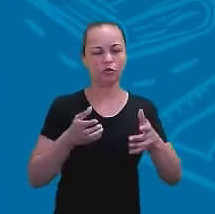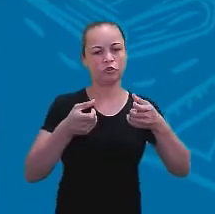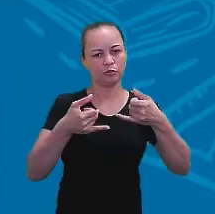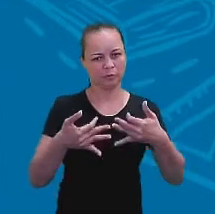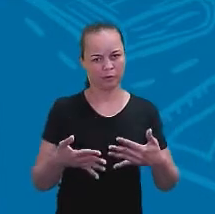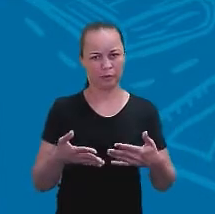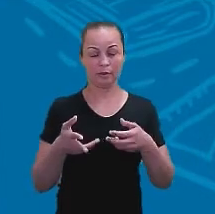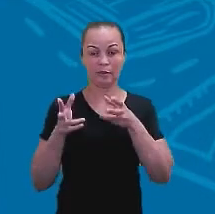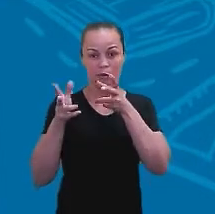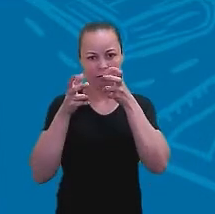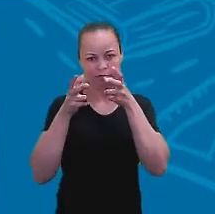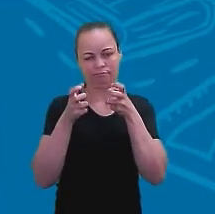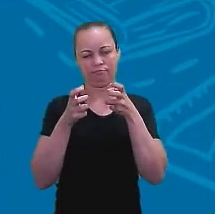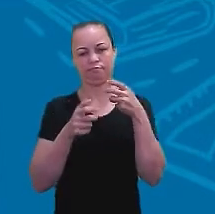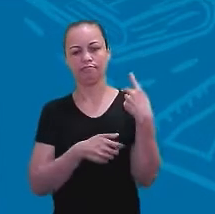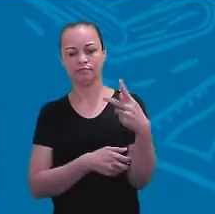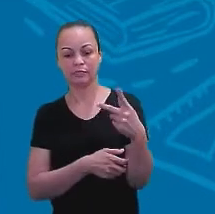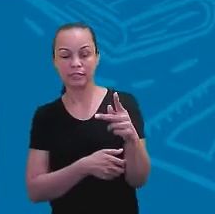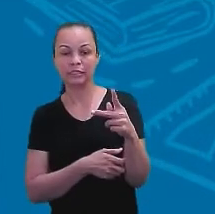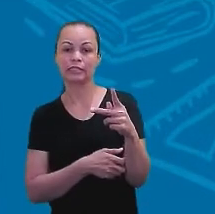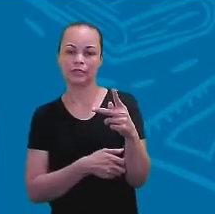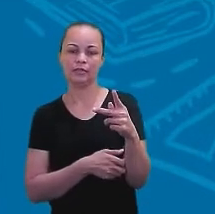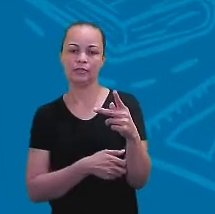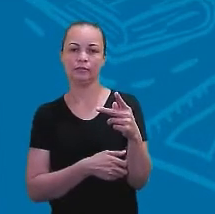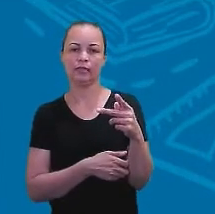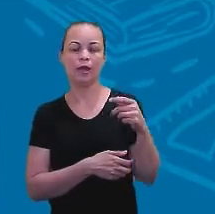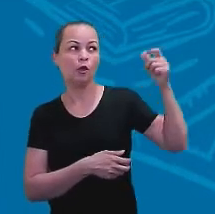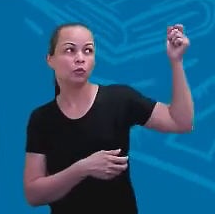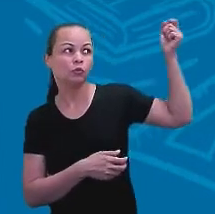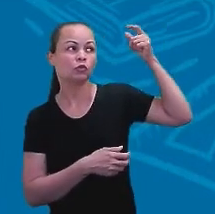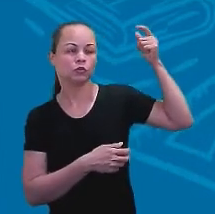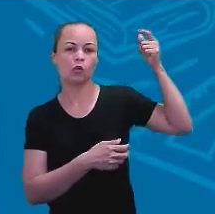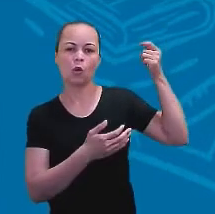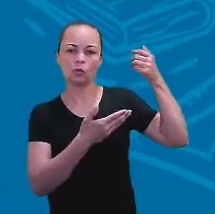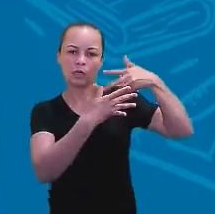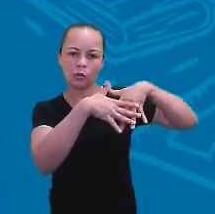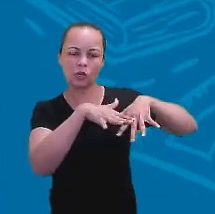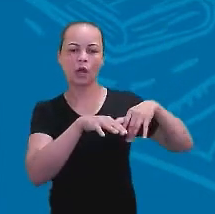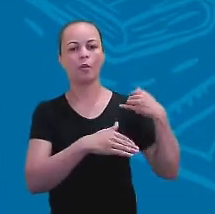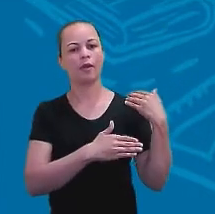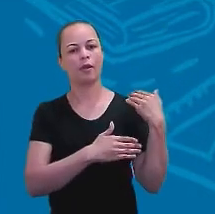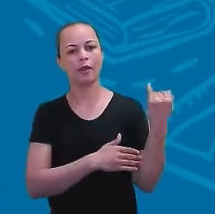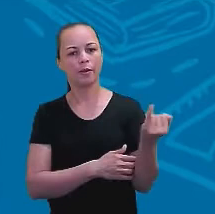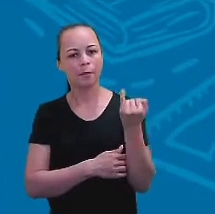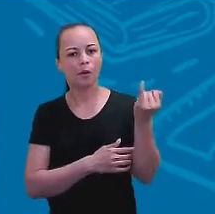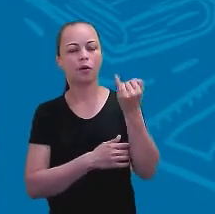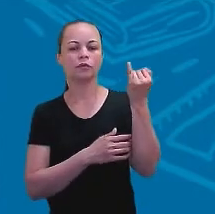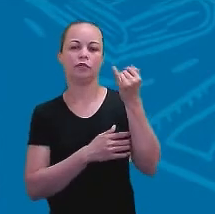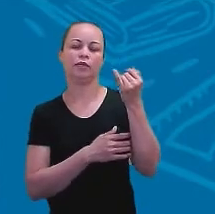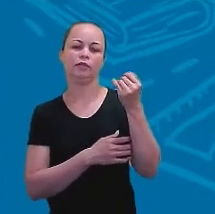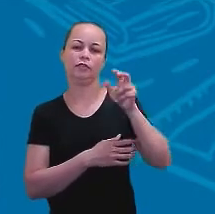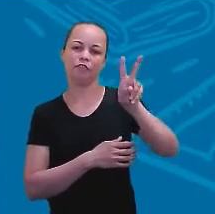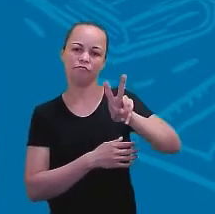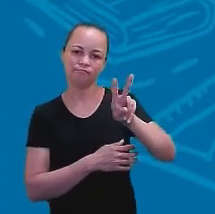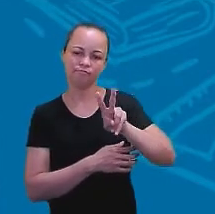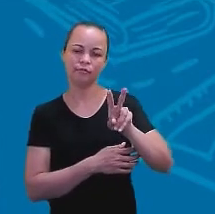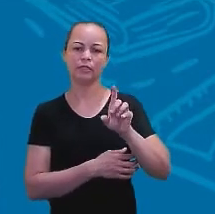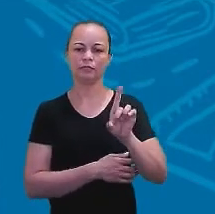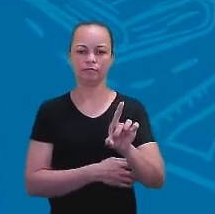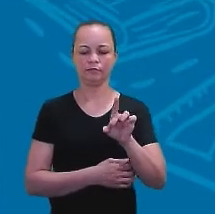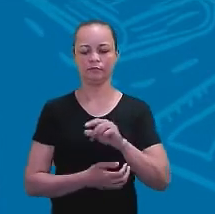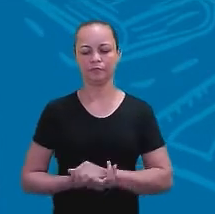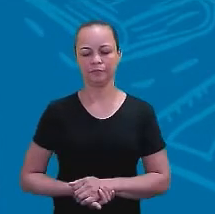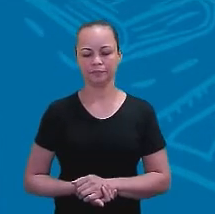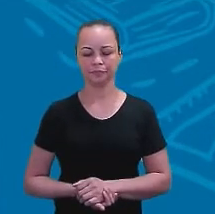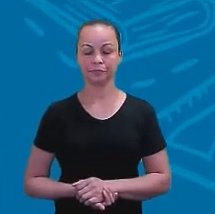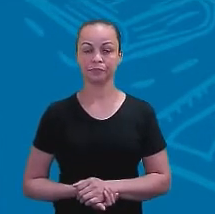Mas observem aí que essa fonte de luz natural ela é importante na produção da vitamina D, tá certo?